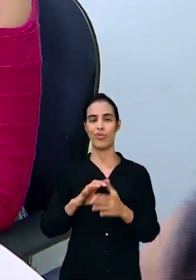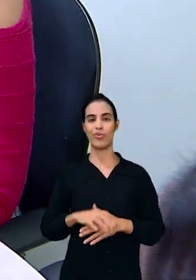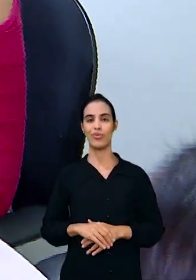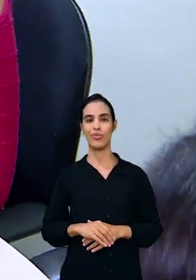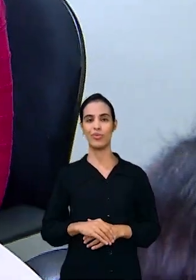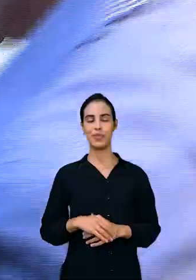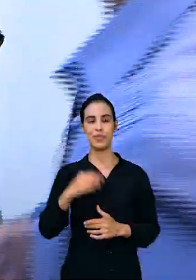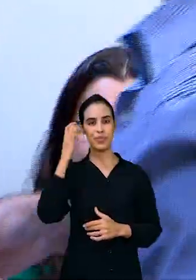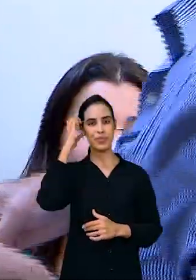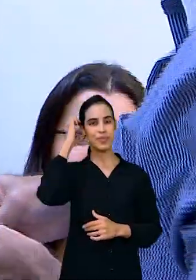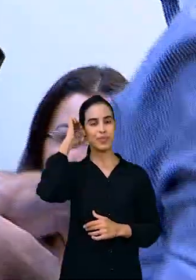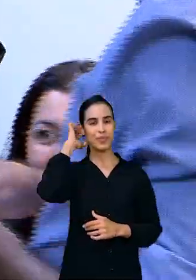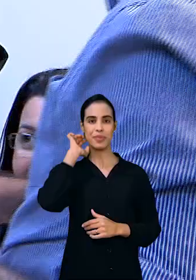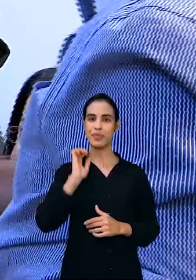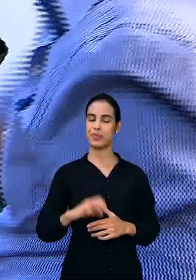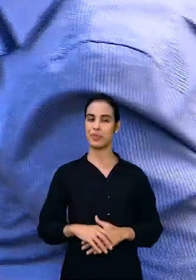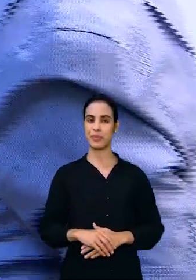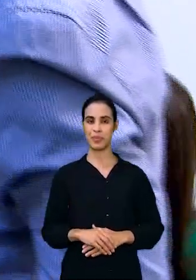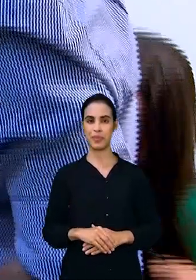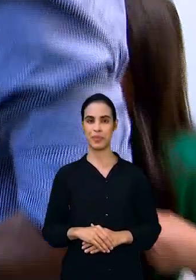do Trabalho.